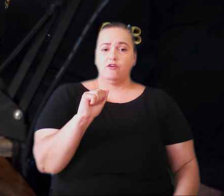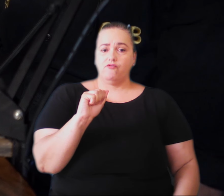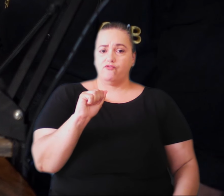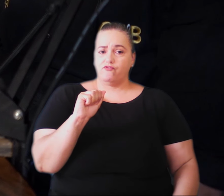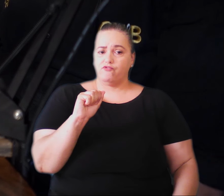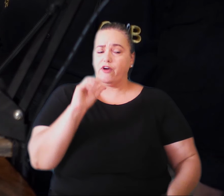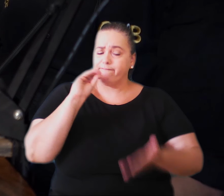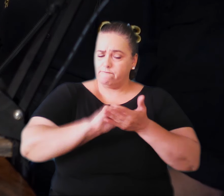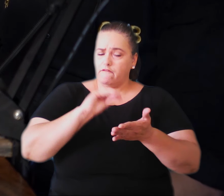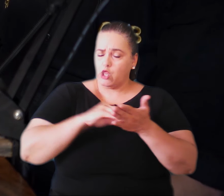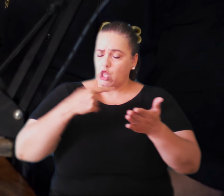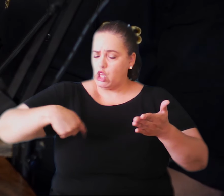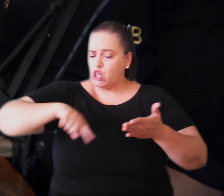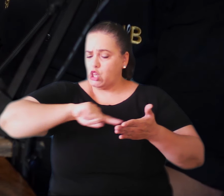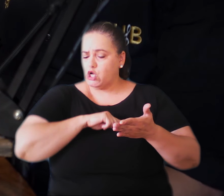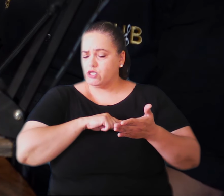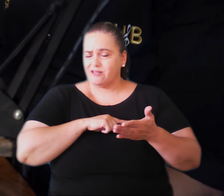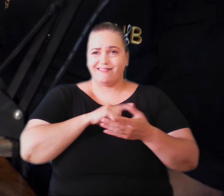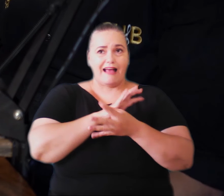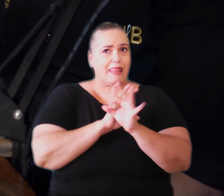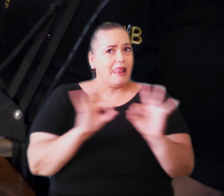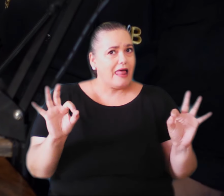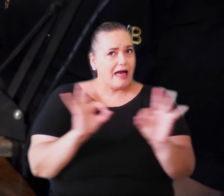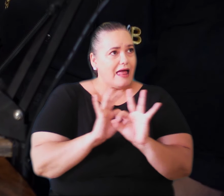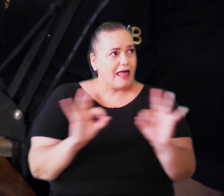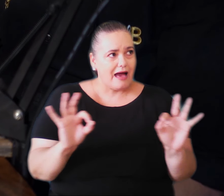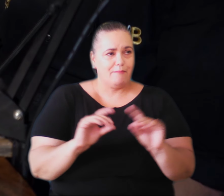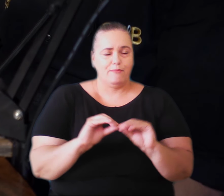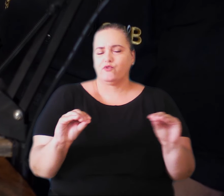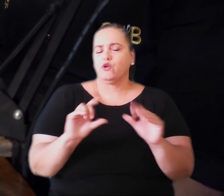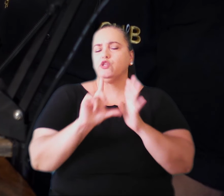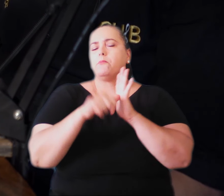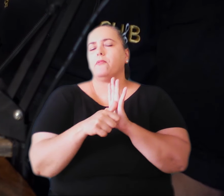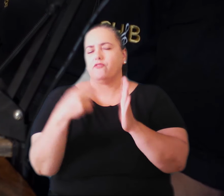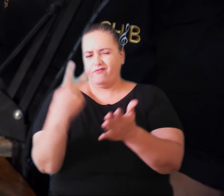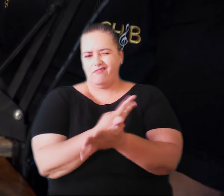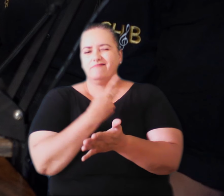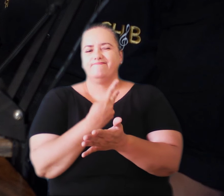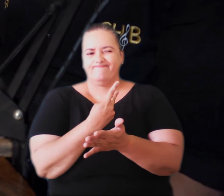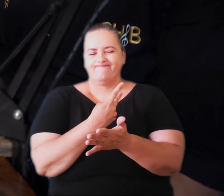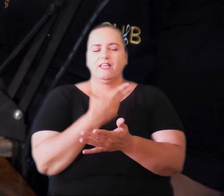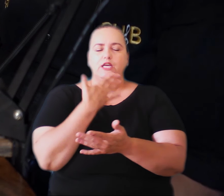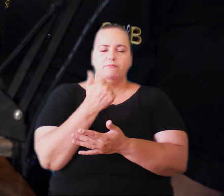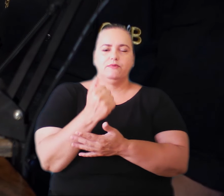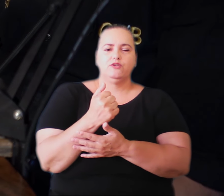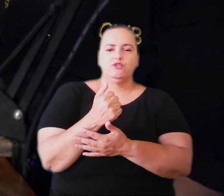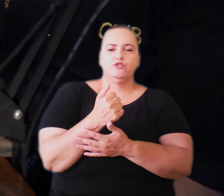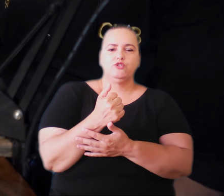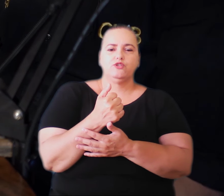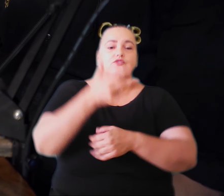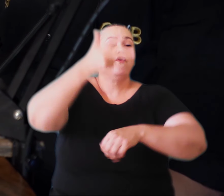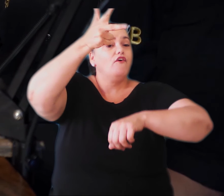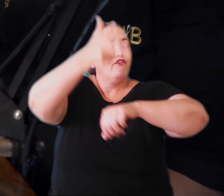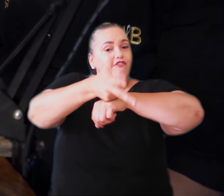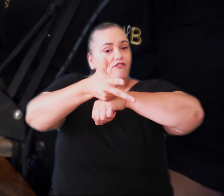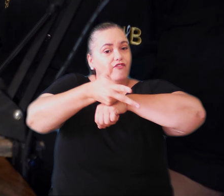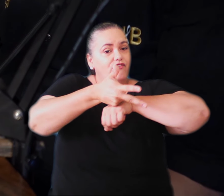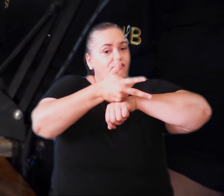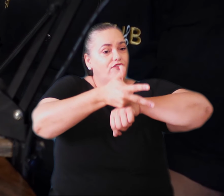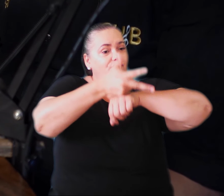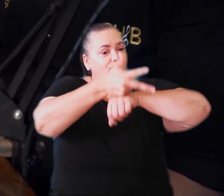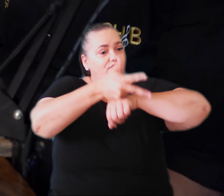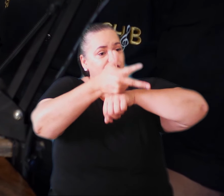não tudo não sai 100% como a gente sonha, e depois que a gente vê os erros. Nós tínhamos que ter pedido um vídeo do Porca. Não vai, mas então